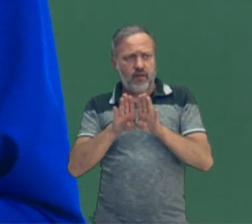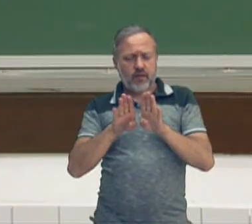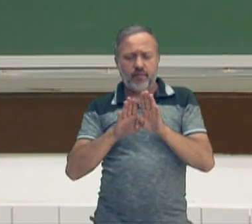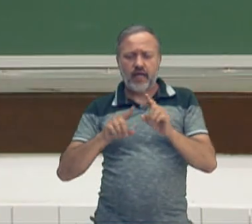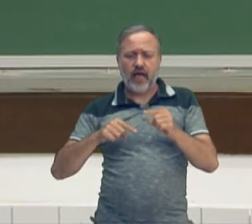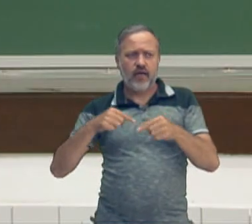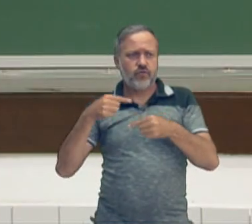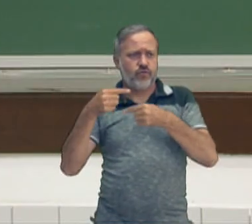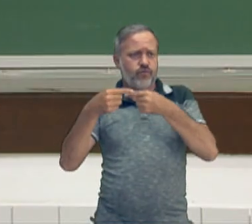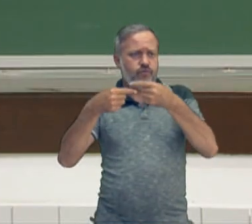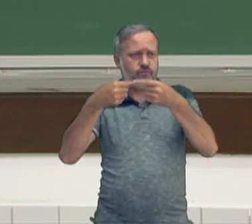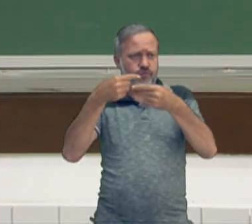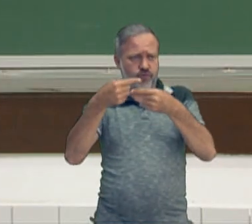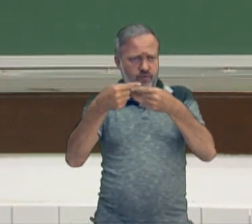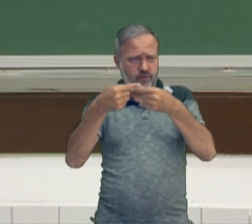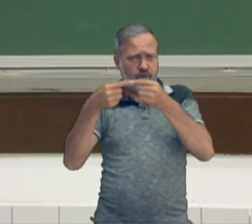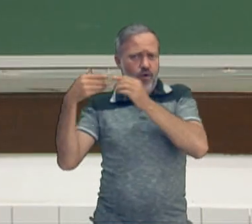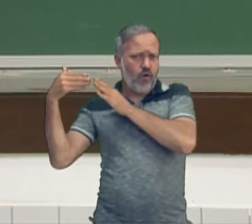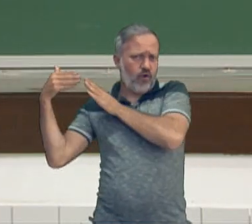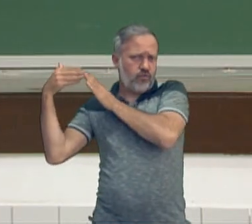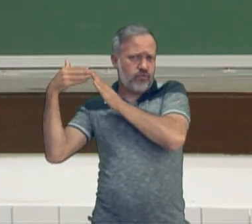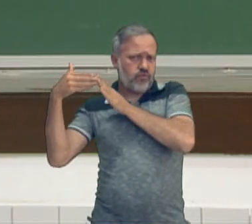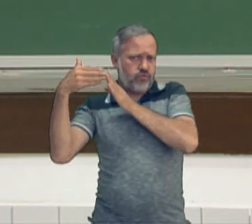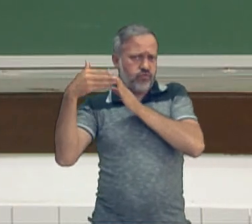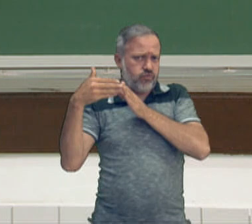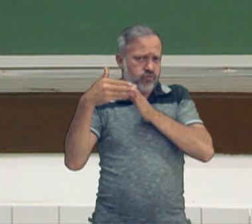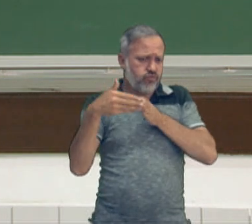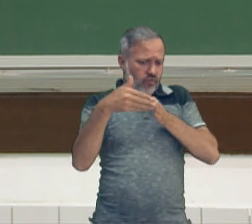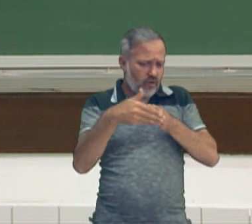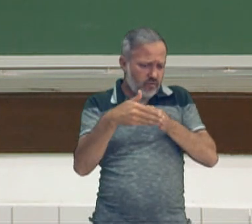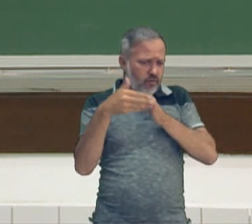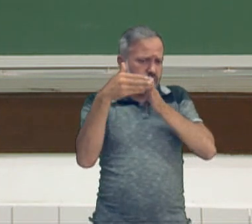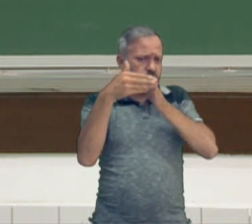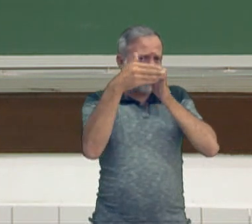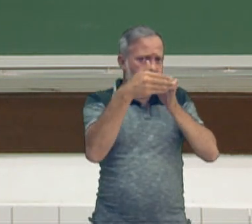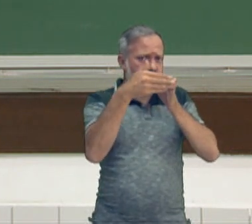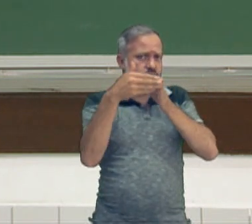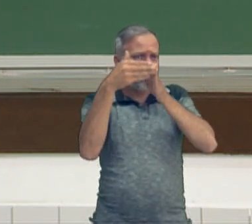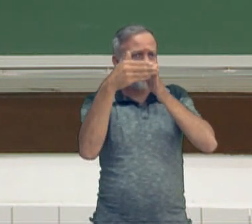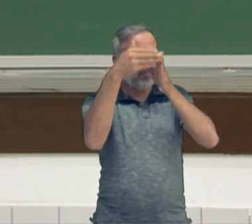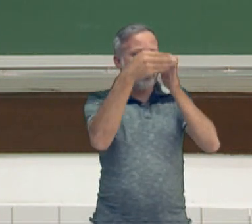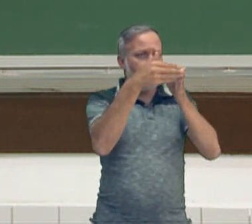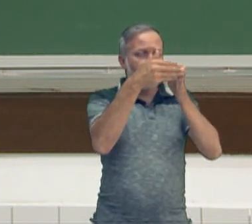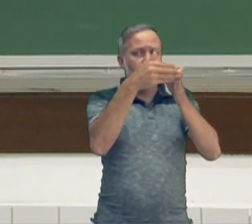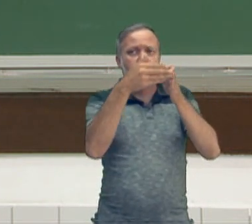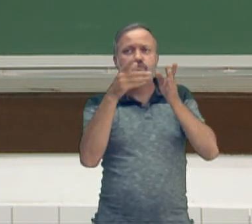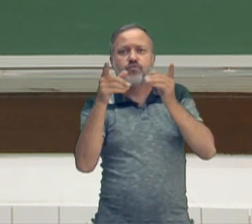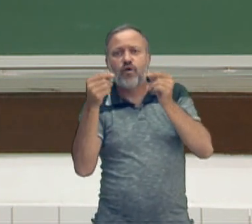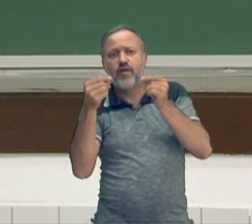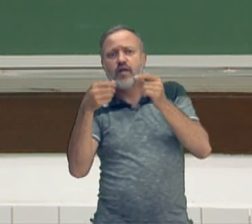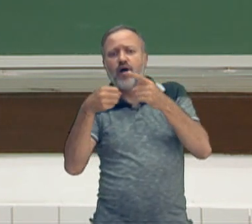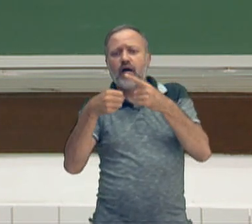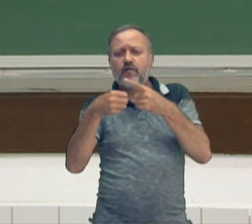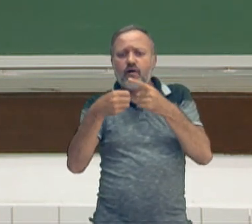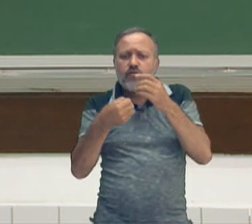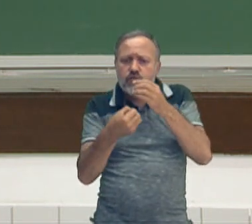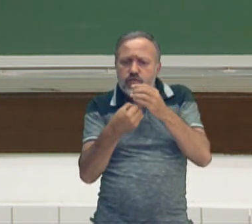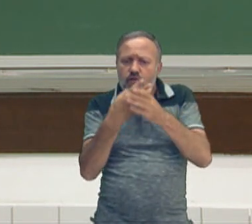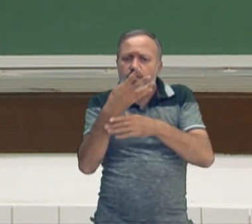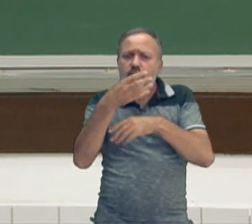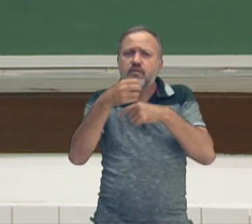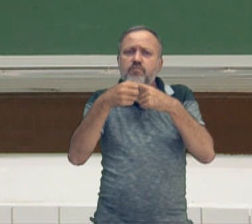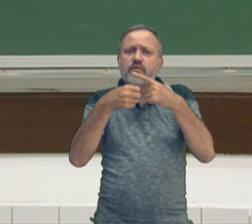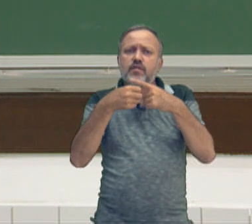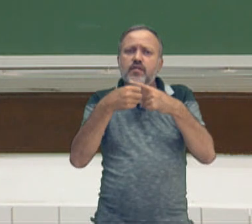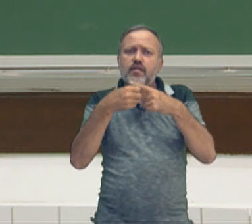Será que a partir dessa colonização, esses países eles foram colonizados igualmente ou foi diferente?